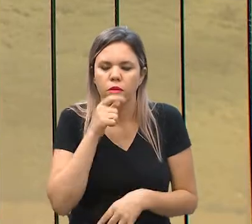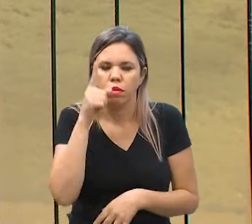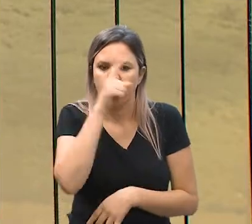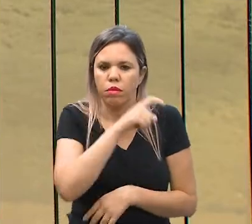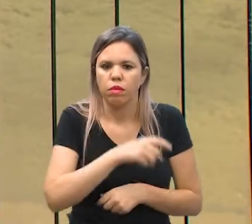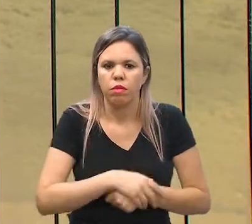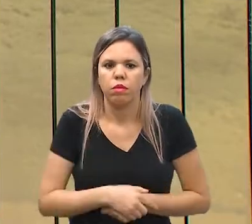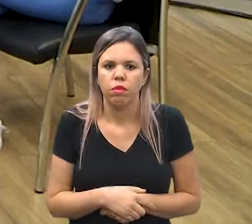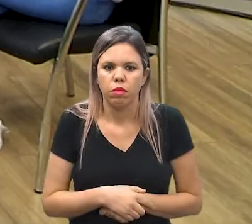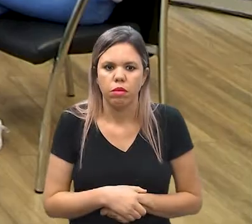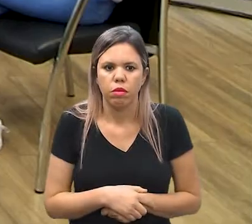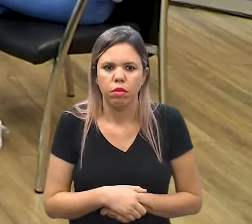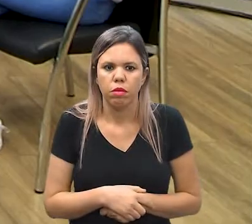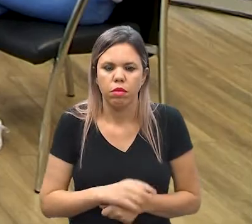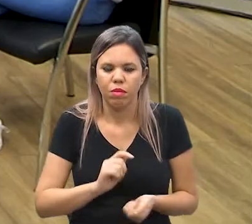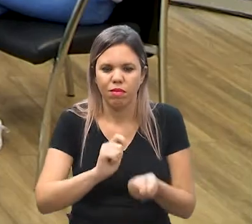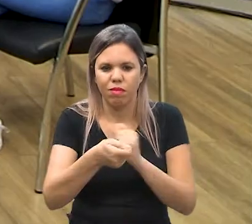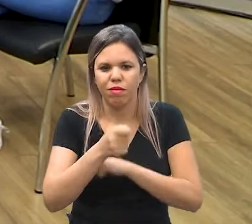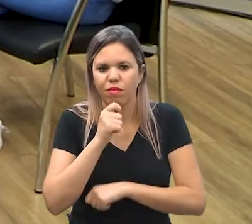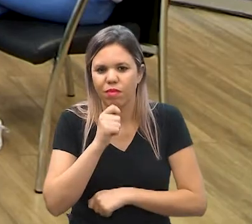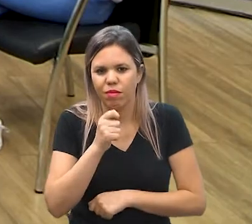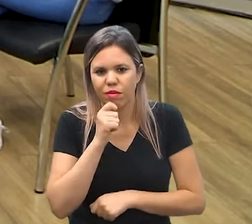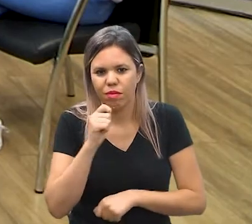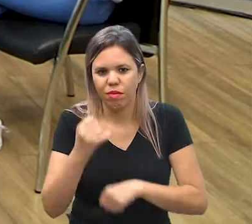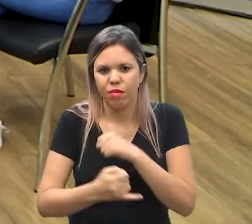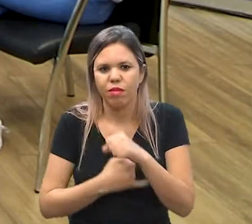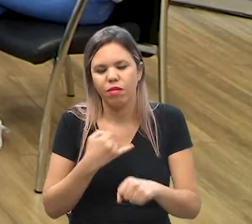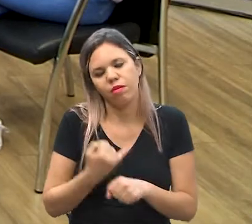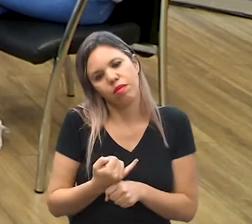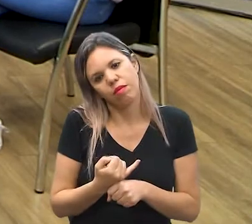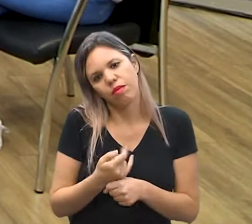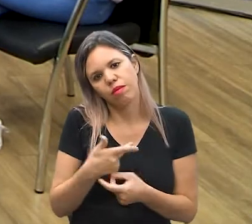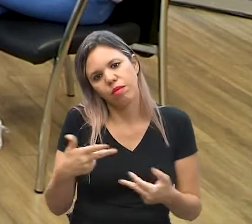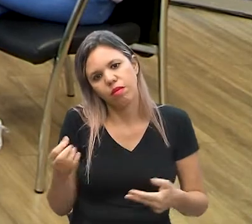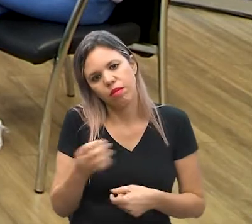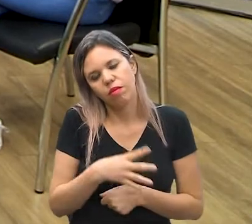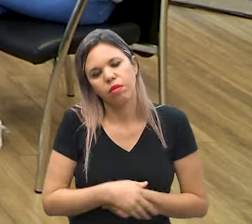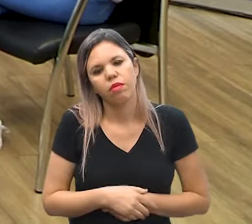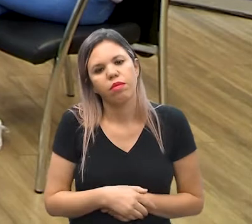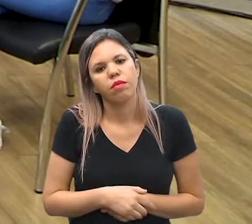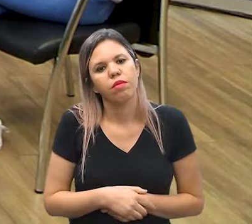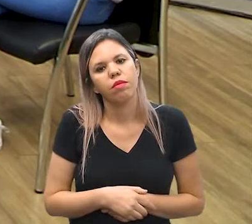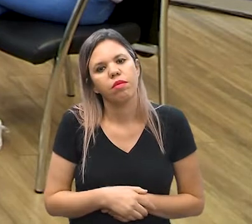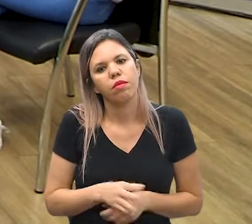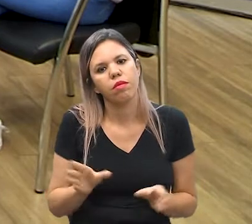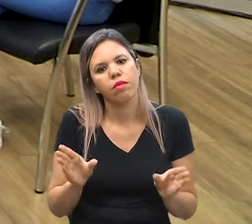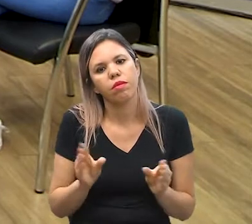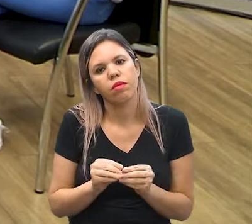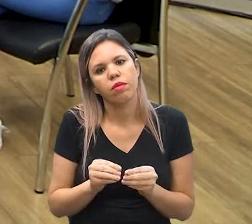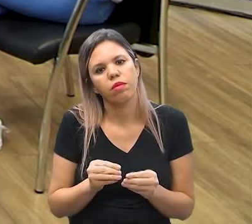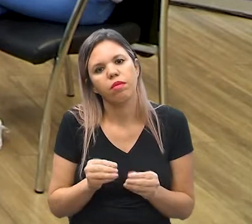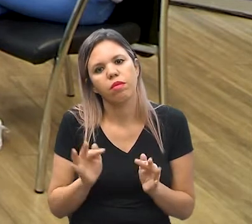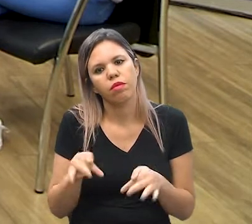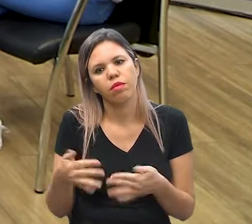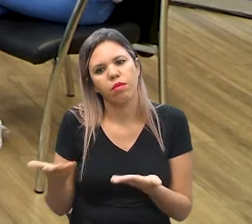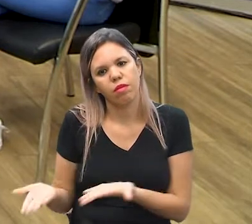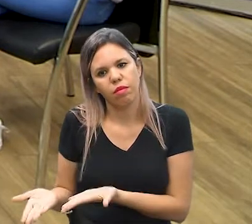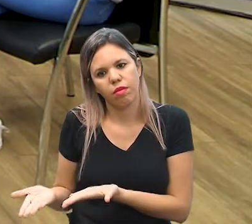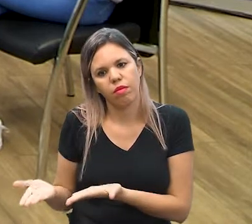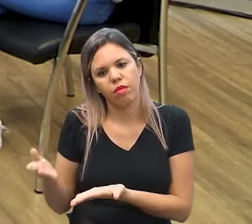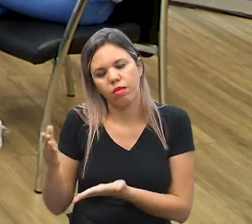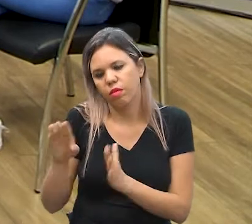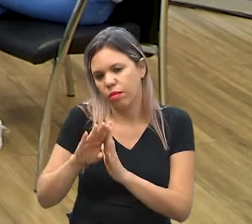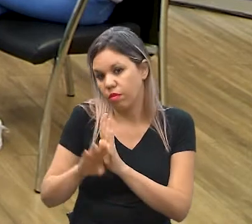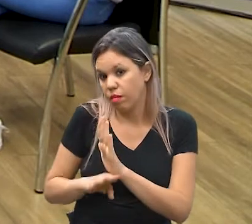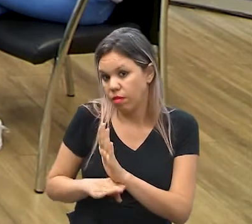de dificuldade ainda. Estamos nos adaptando ainda com a internet, exatamente, que é algo muito novo. Paula, já estamos nos encaminhando para o